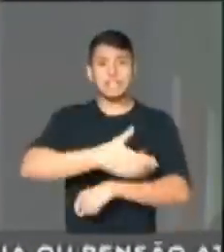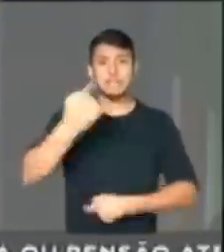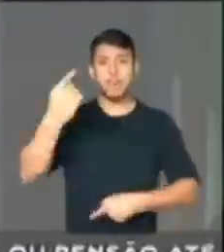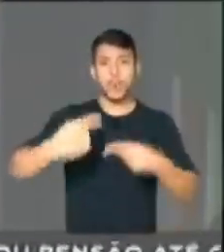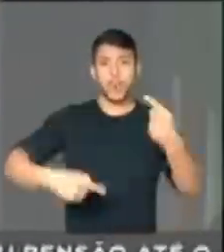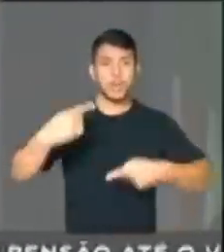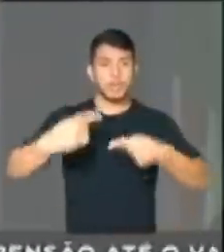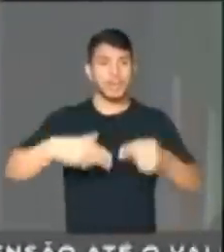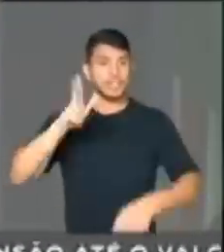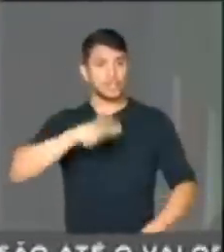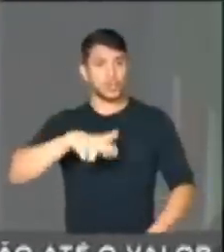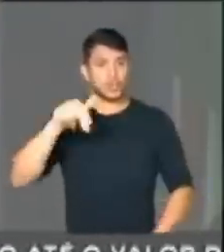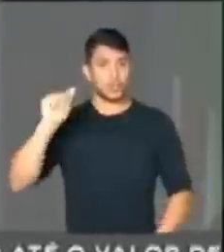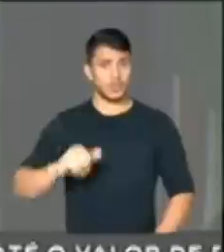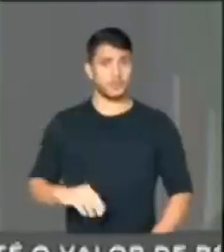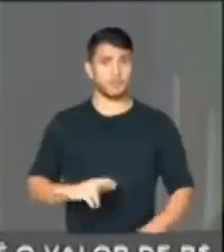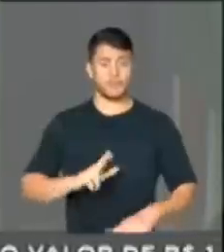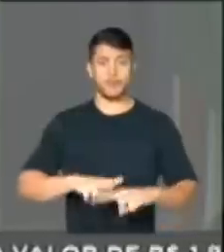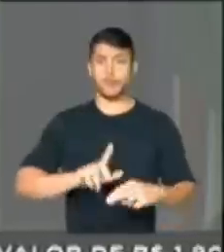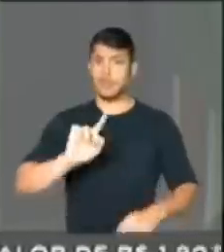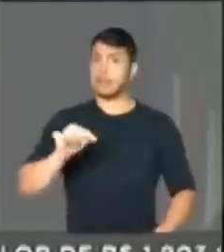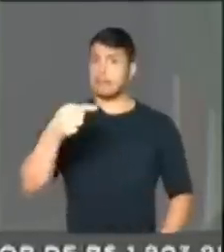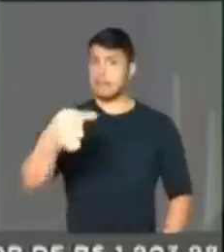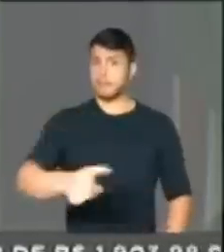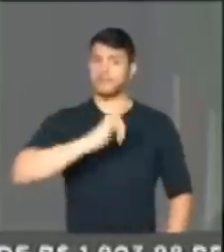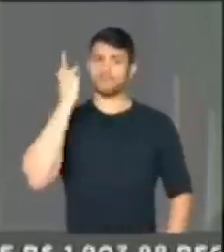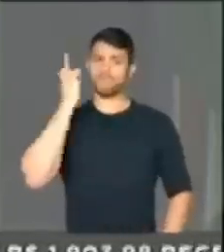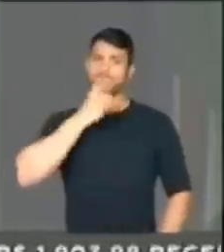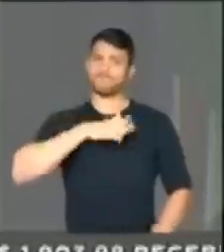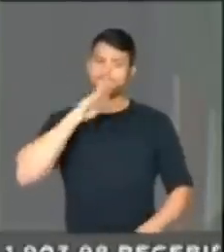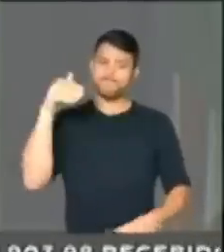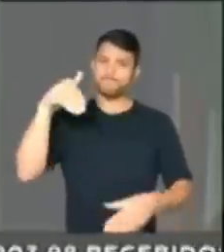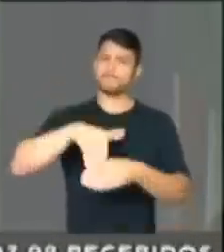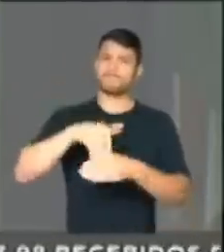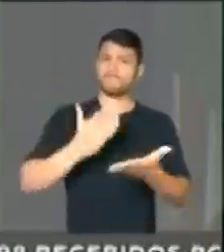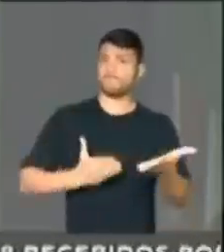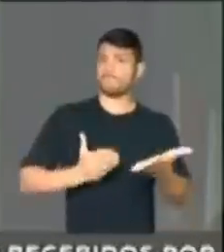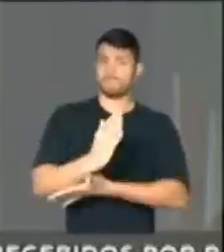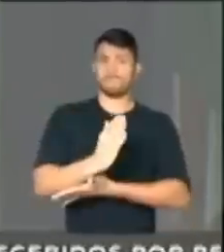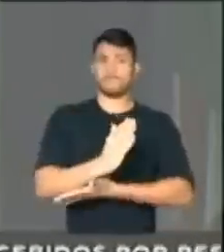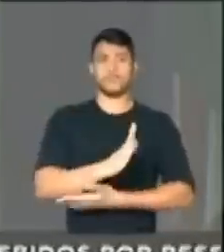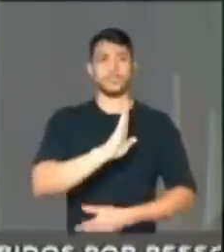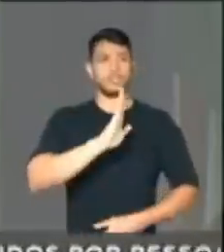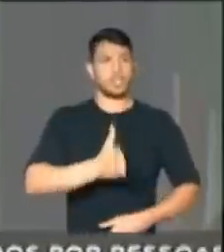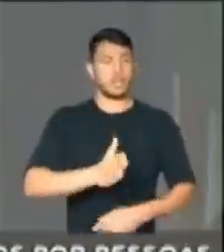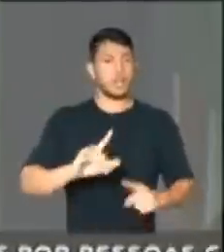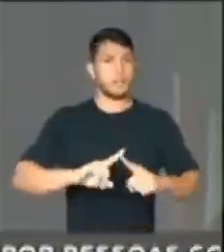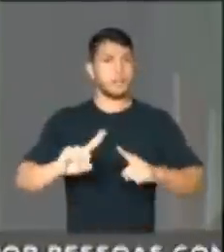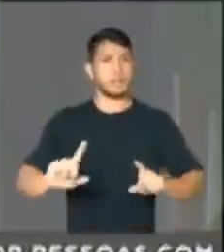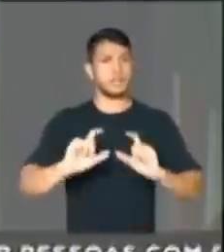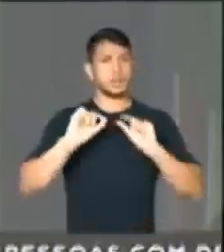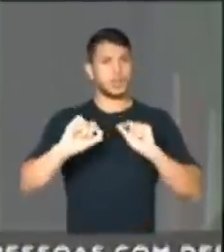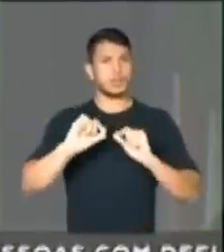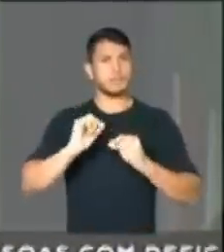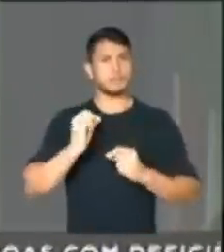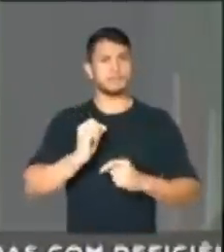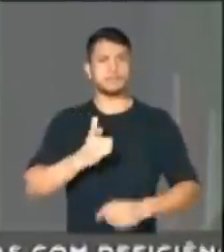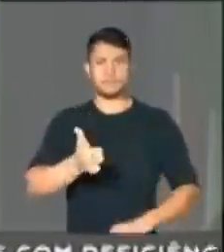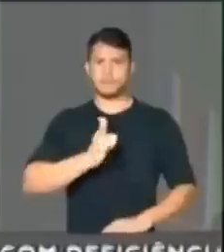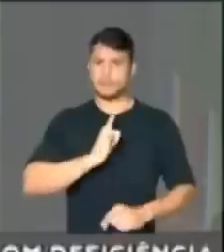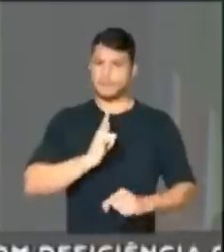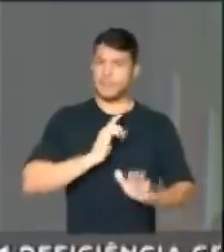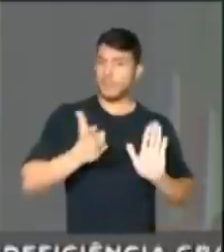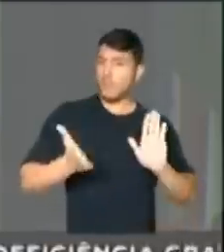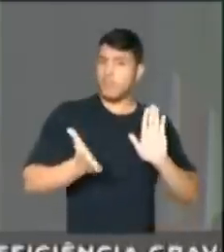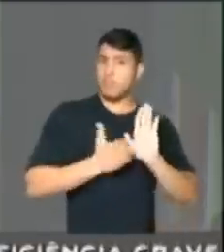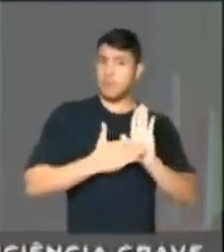que depois de eleito se prestaria a este papel de apresentar a esta casa uma